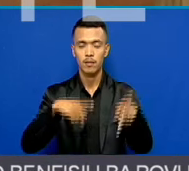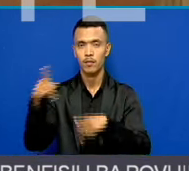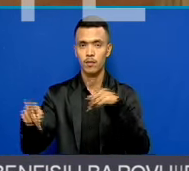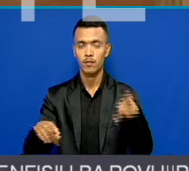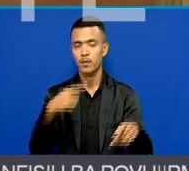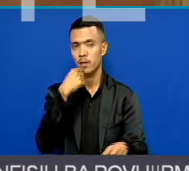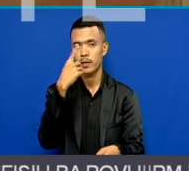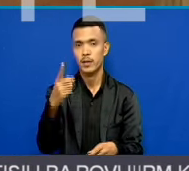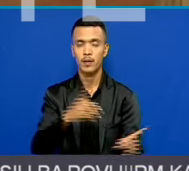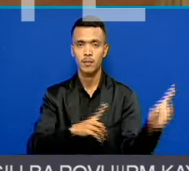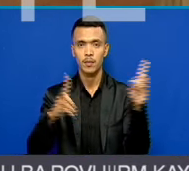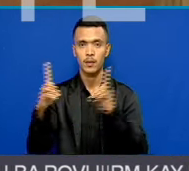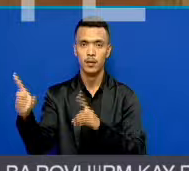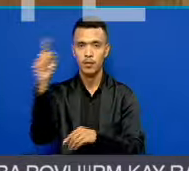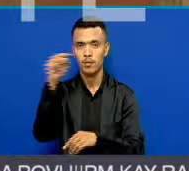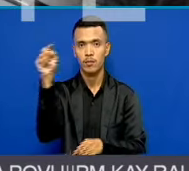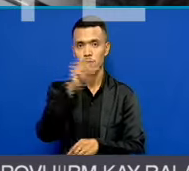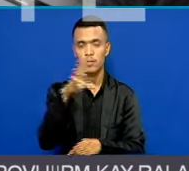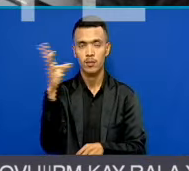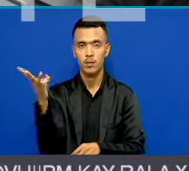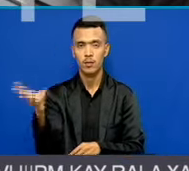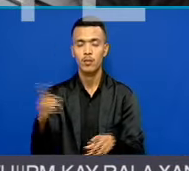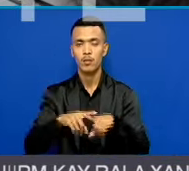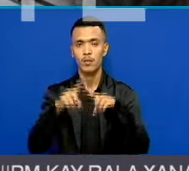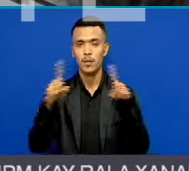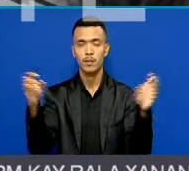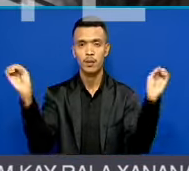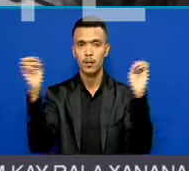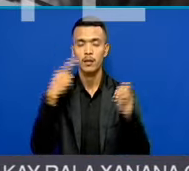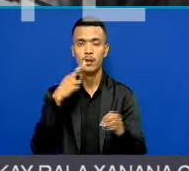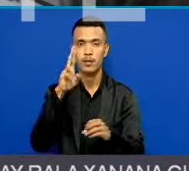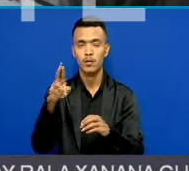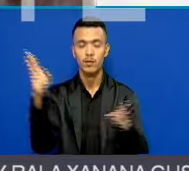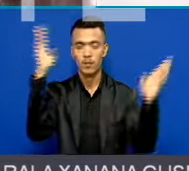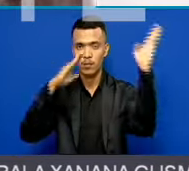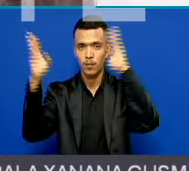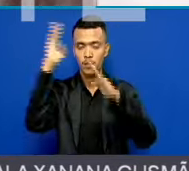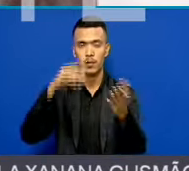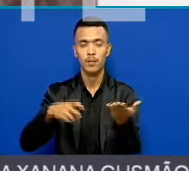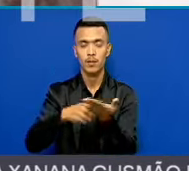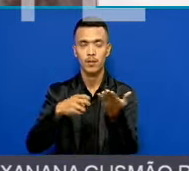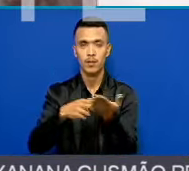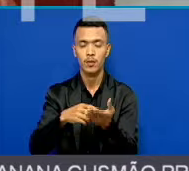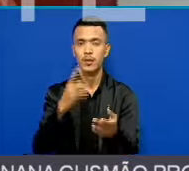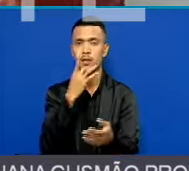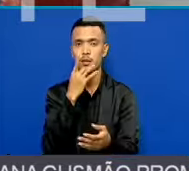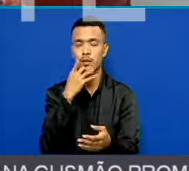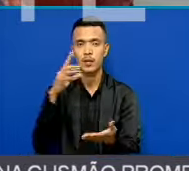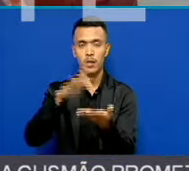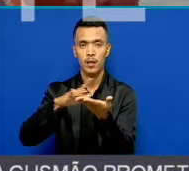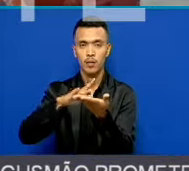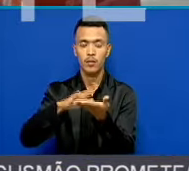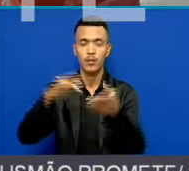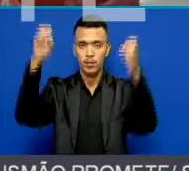fundamenta, mesmo execução to 1% ne dulu resin, mas bila resolve problema passaporte, eletricidade, medicamento,